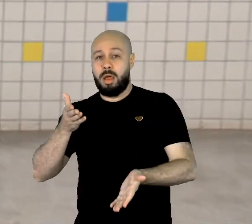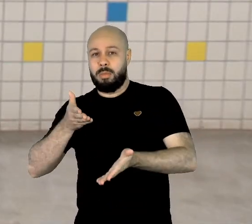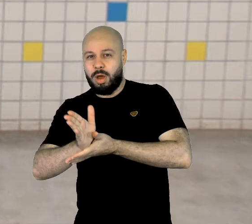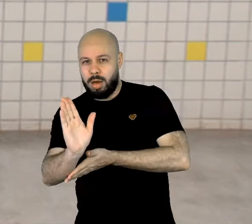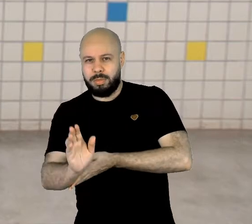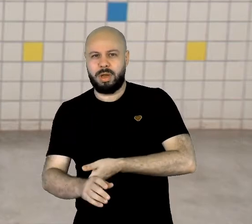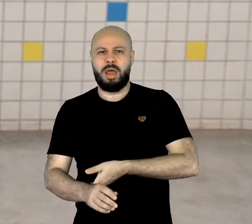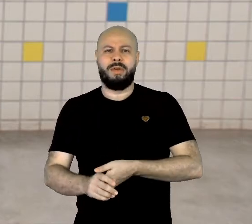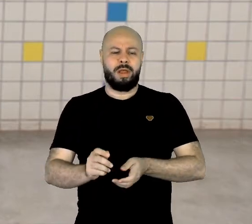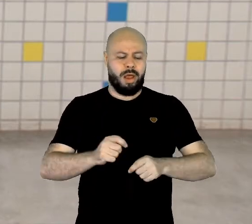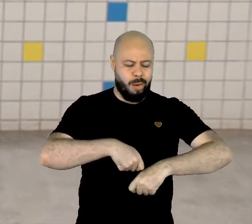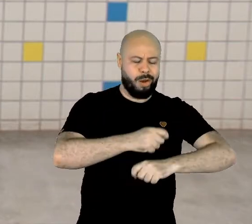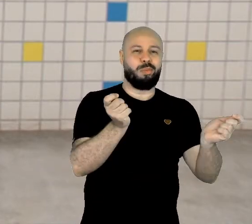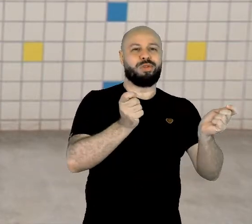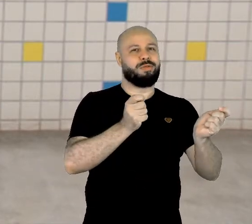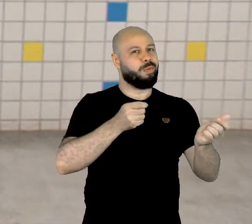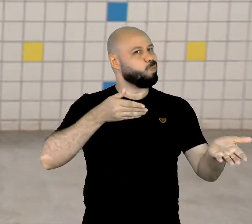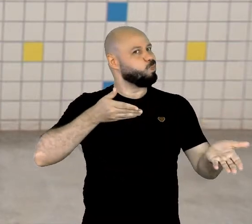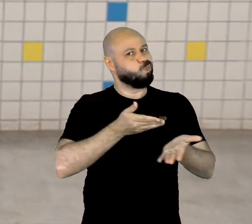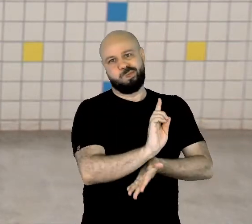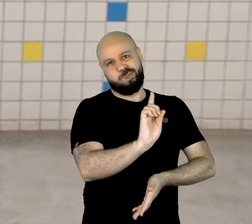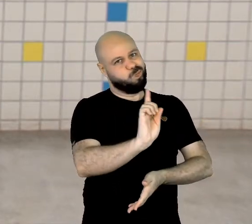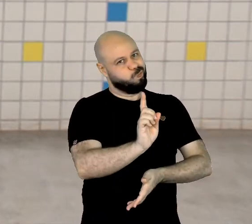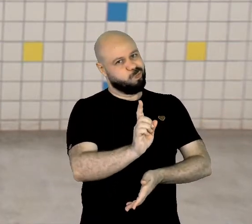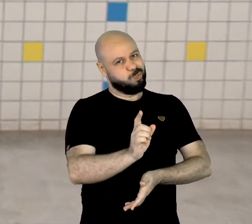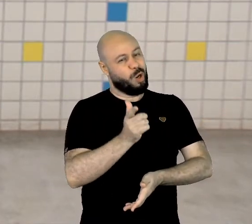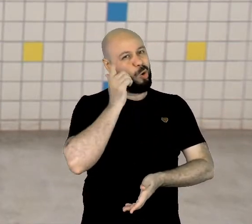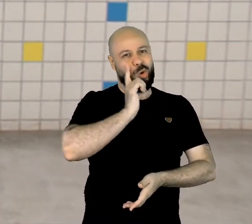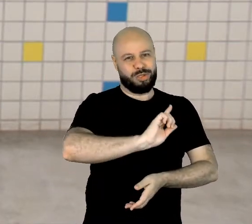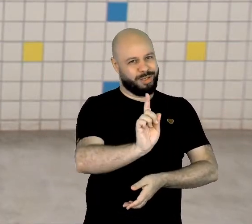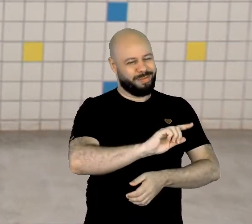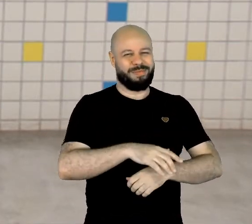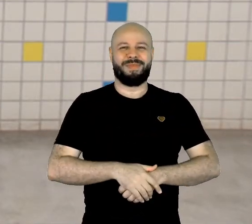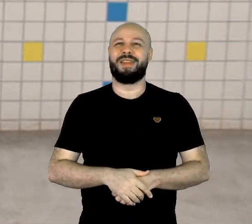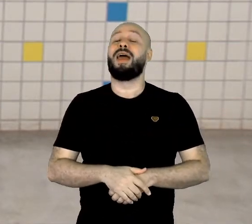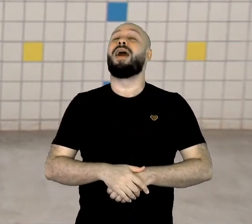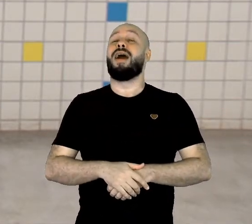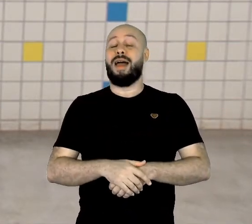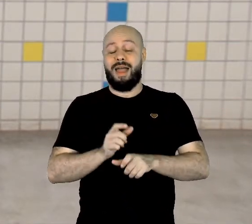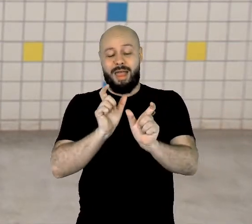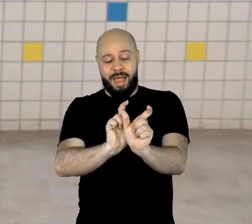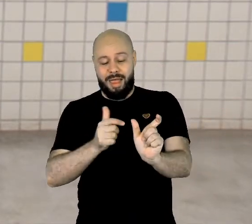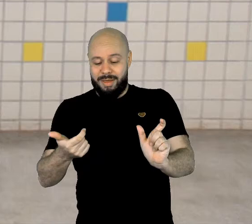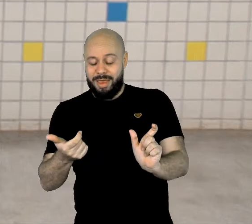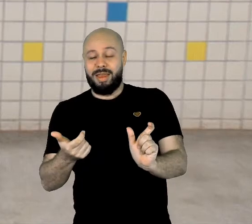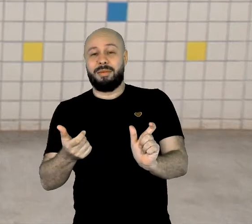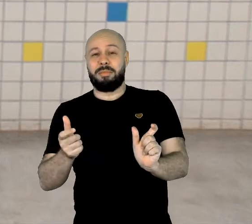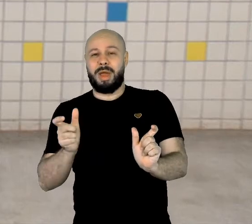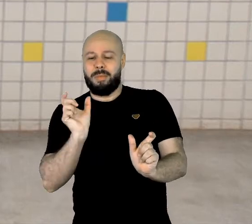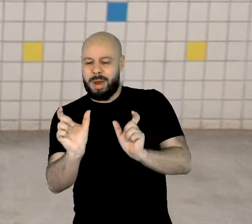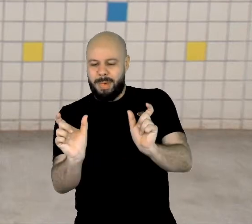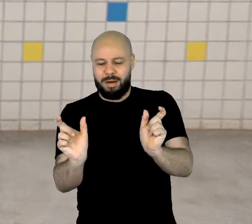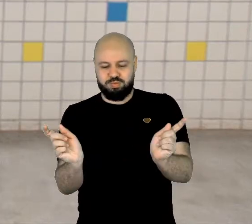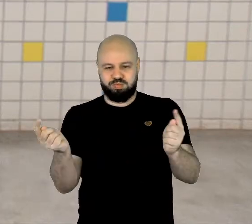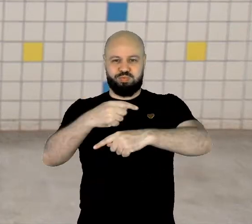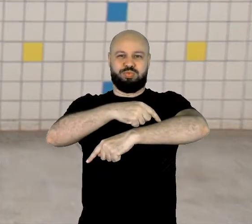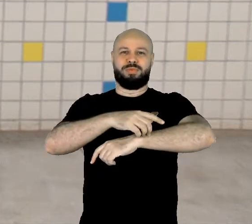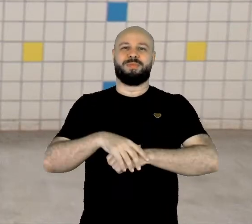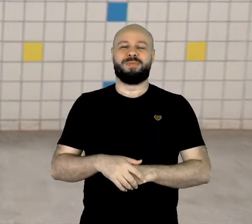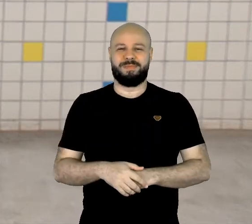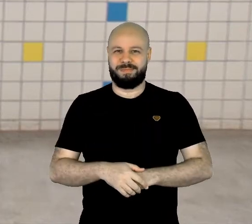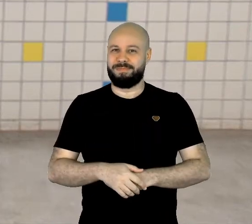falo impossível, não tem como realizar. Então, os antônimos são palavras de sentidos